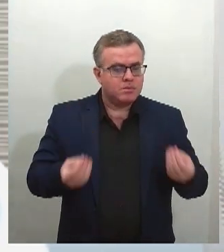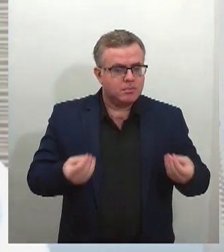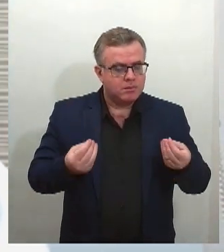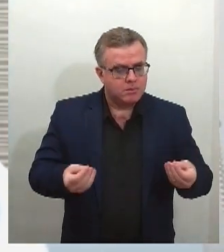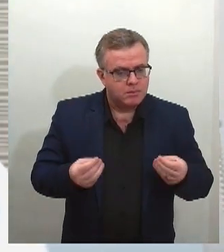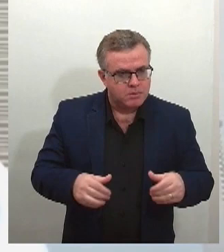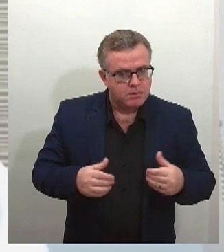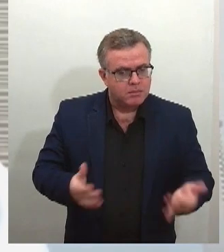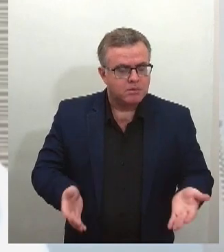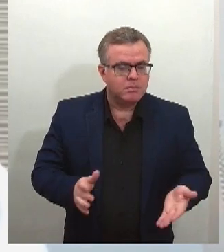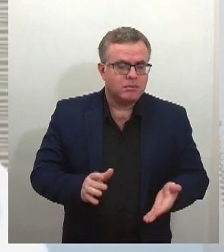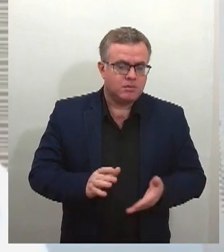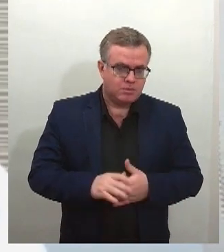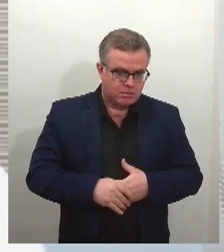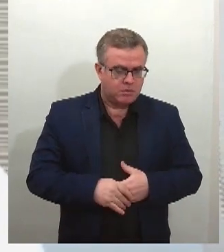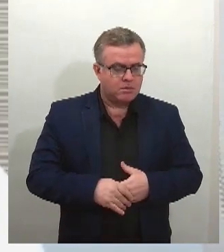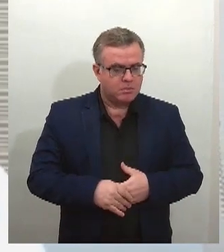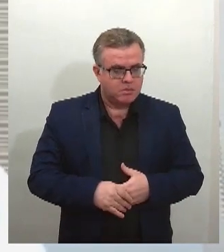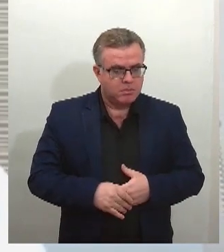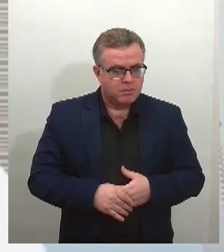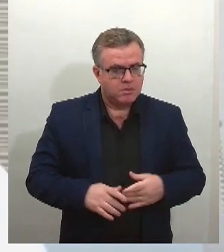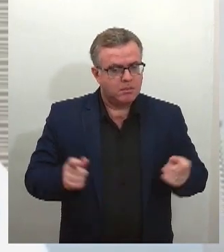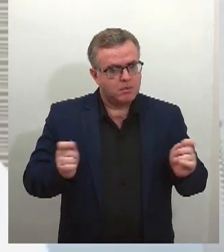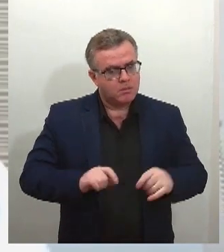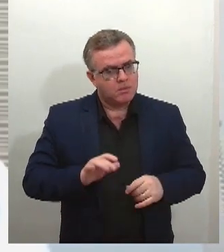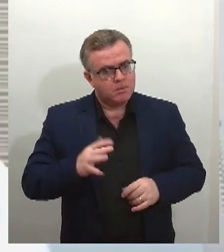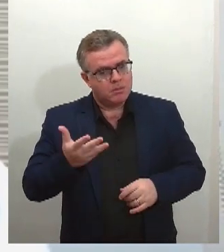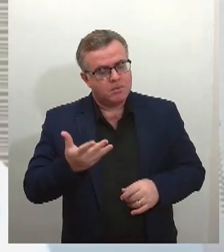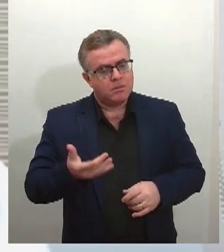molecular, que ele é mais preciso e mais eficaz.